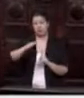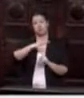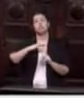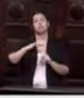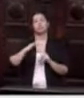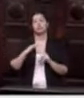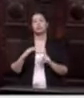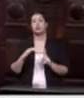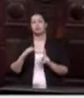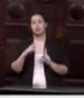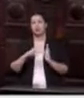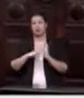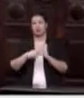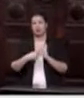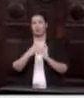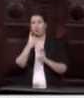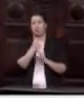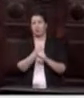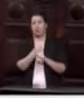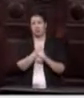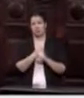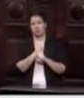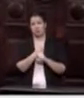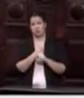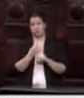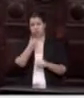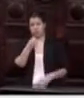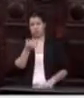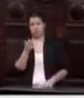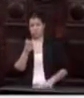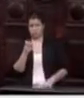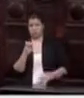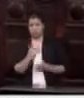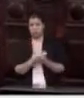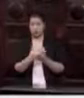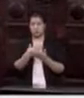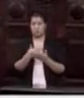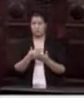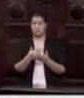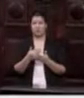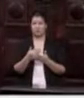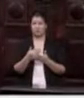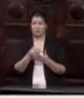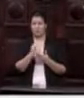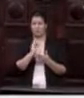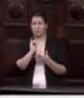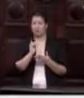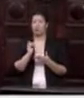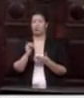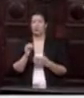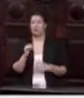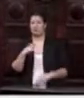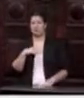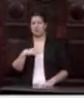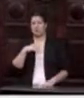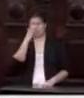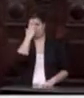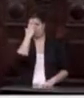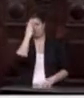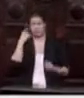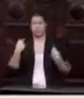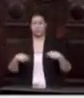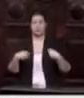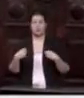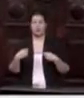significaria que já no ano de 2015, se iniciou o ano com indicadores suficientes para saber que era